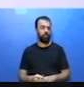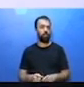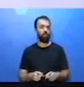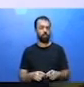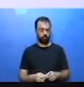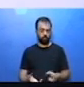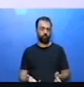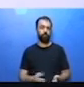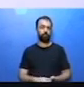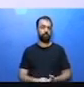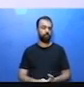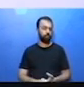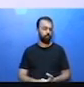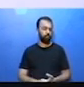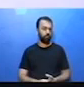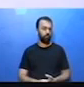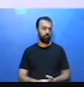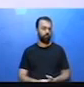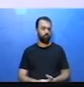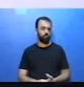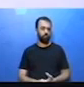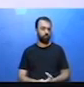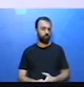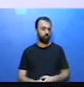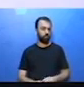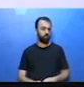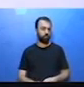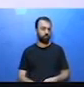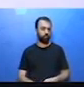é 30, a outra é 20.